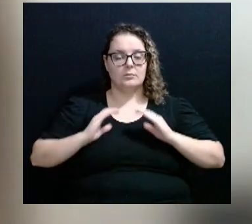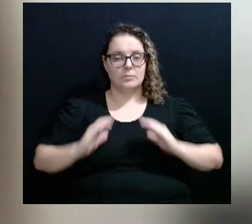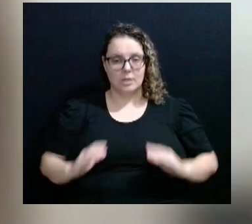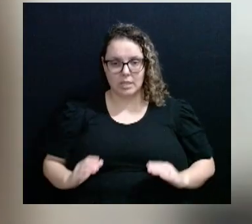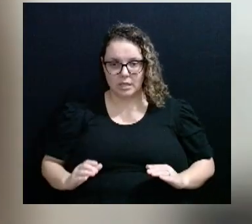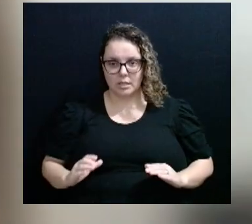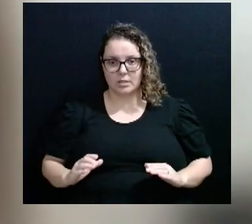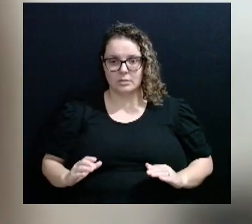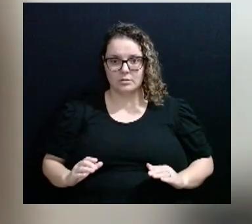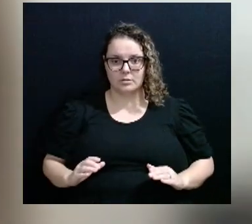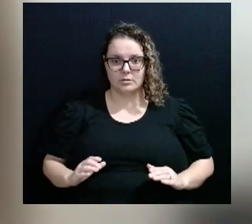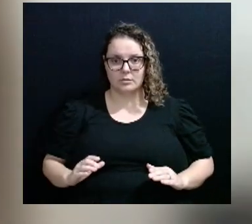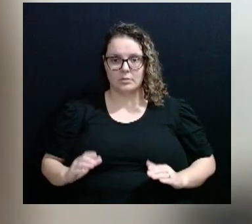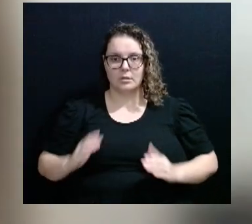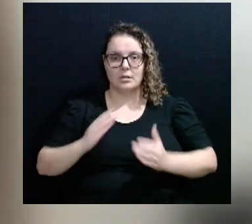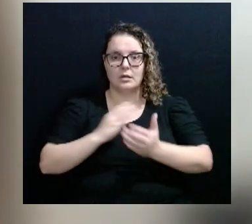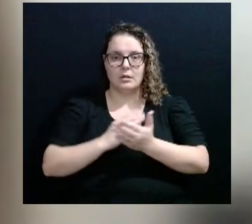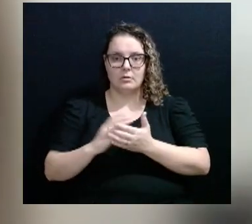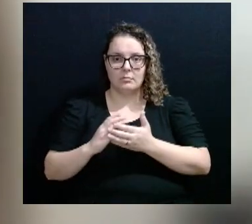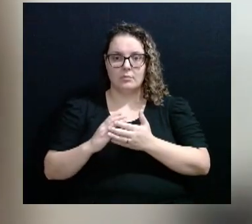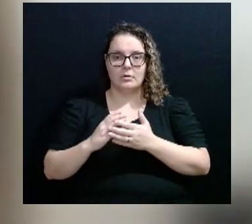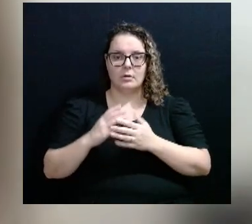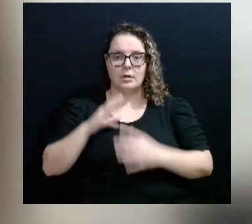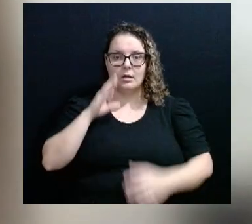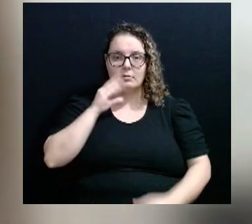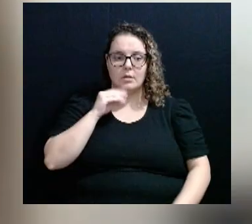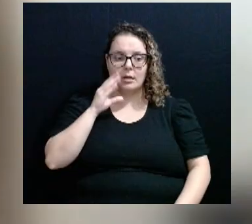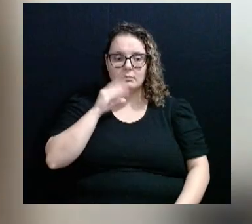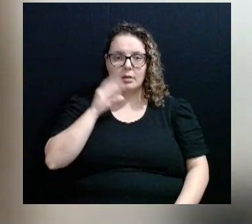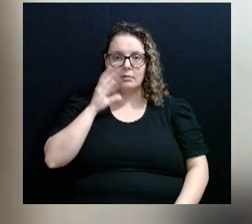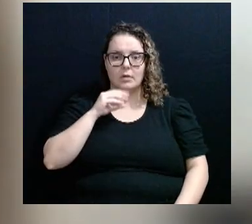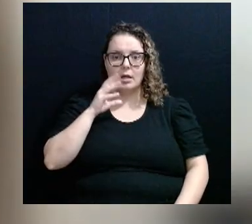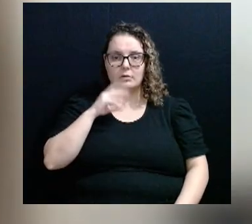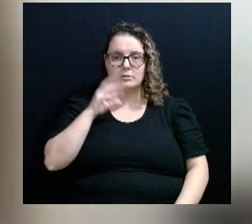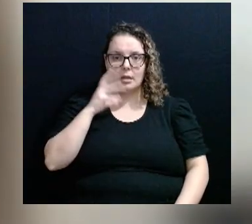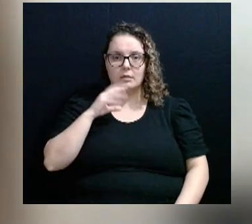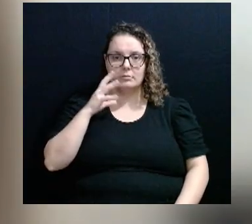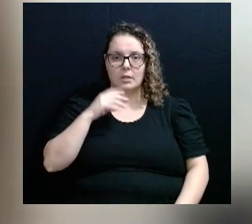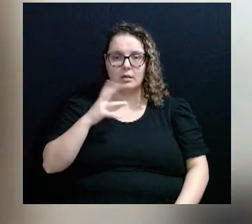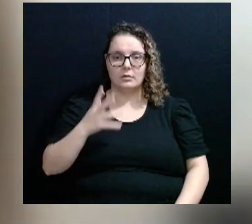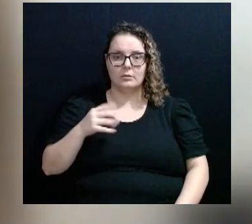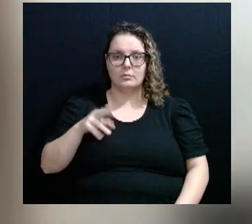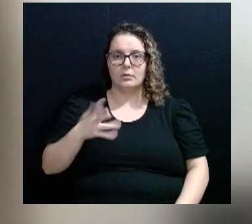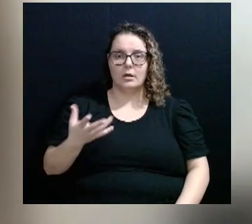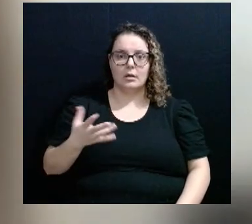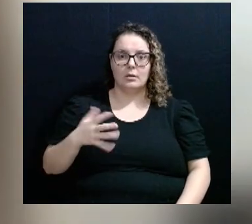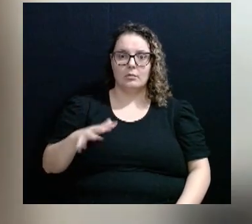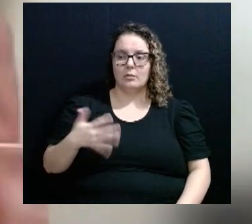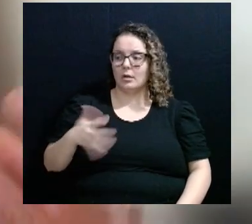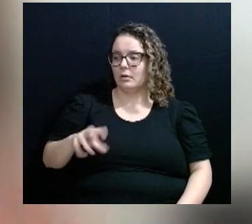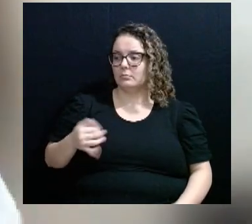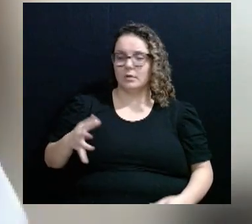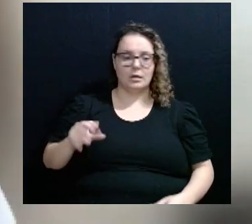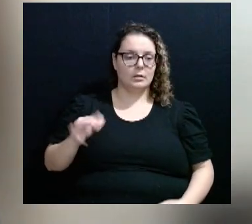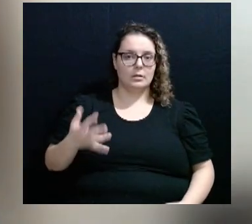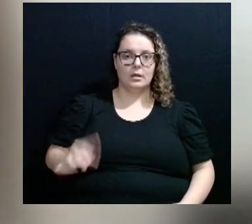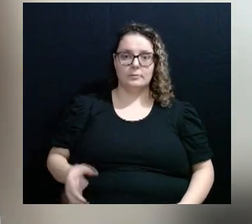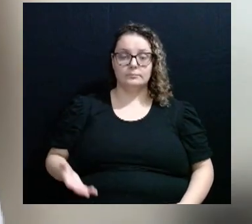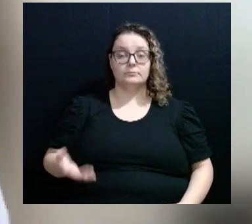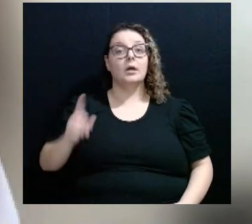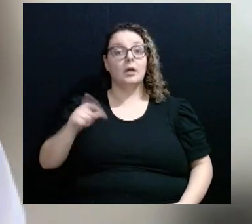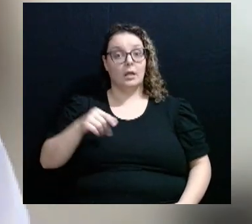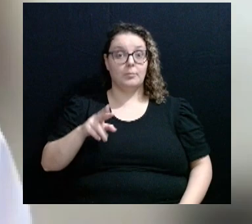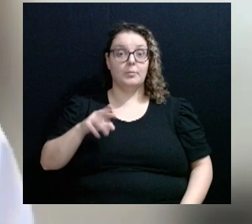parada comportamental, começa a ter um movimento com a boca, um movimento mastigatório, um movimento com a